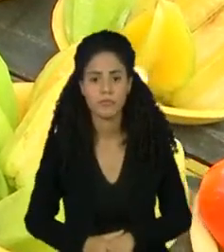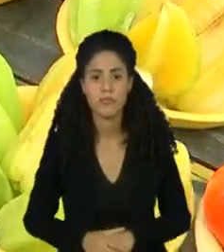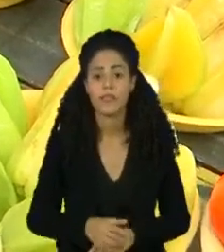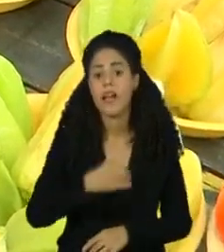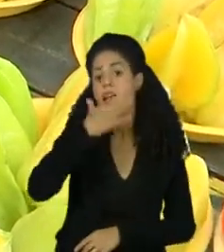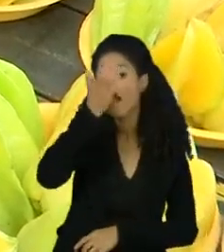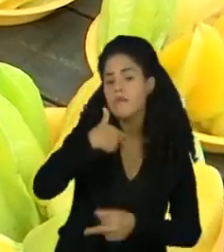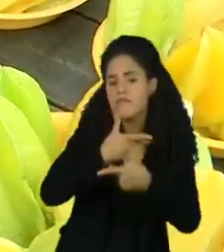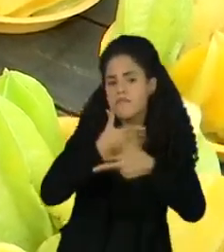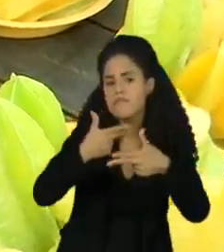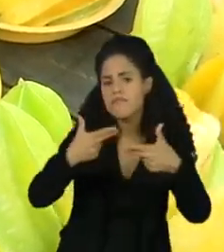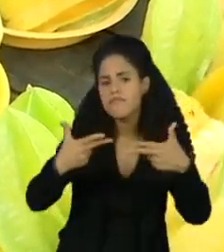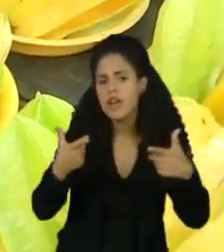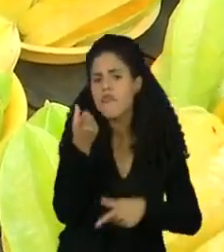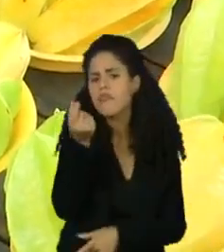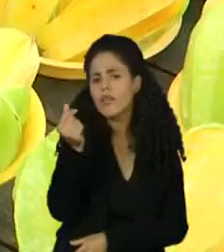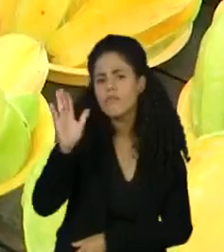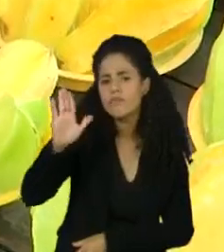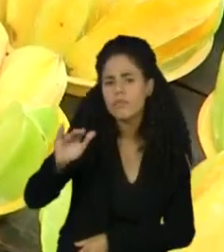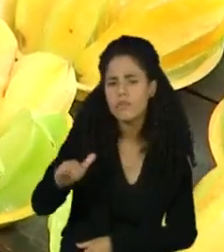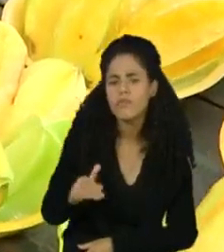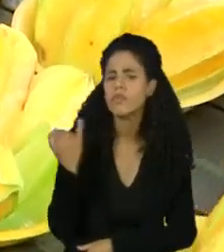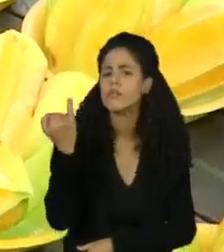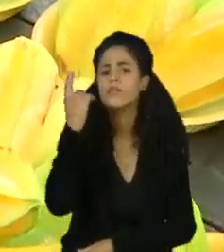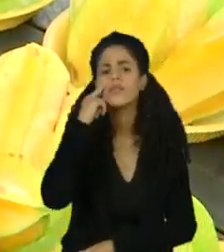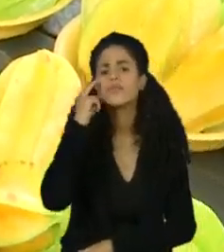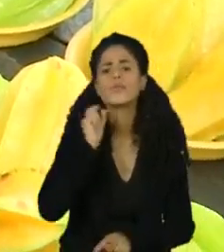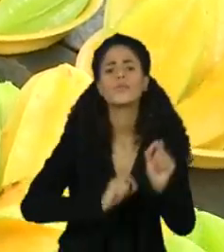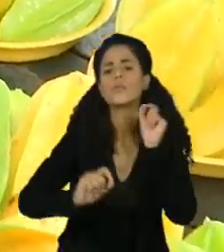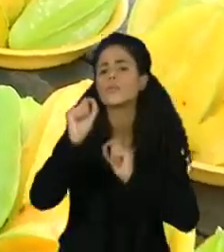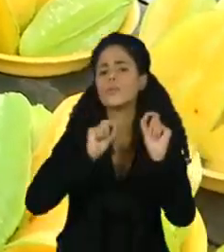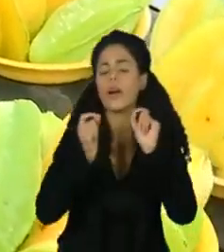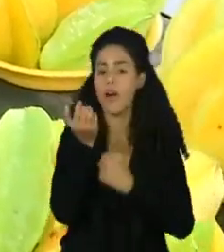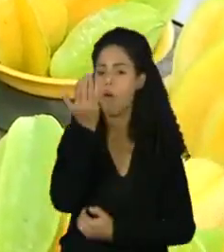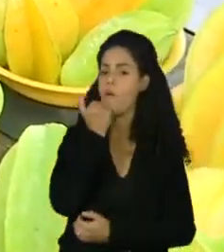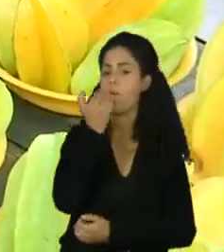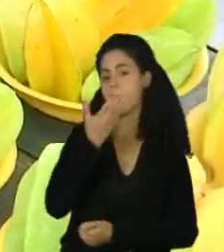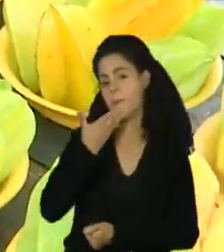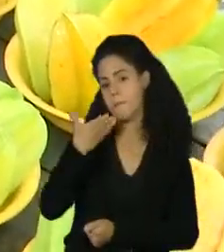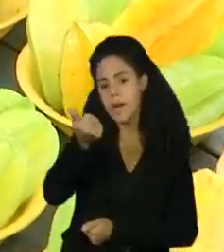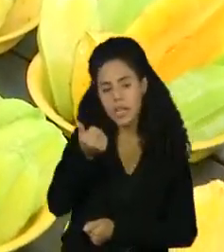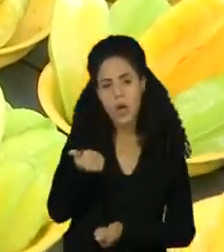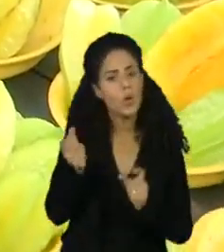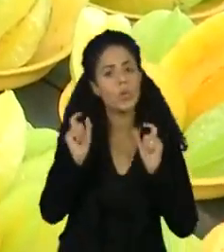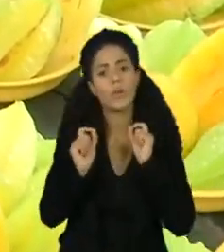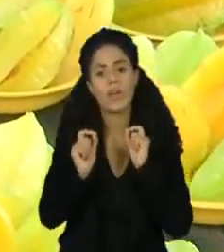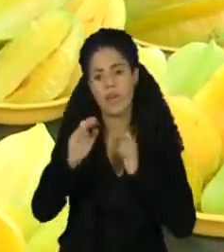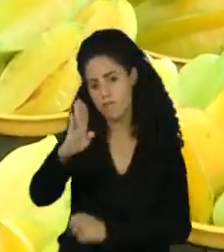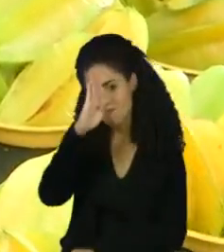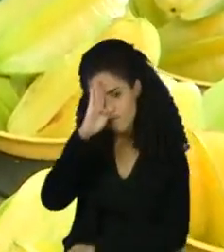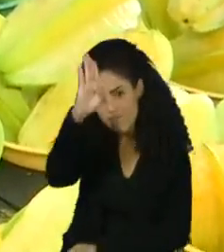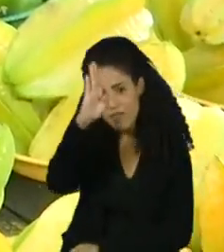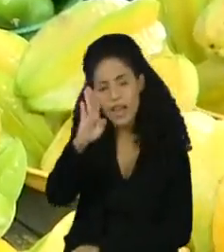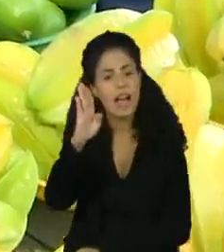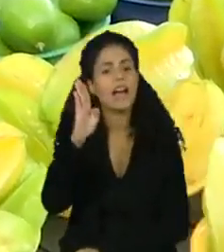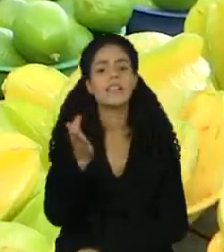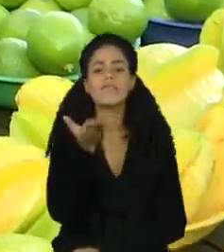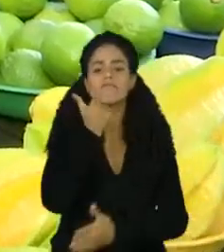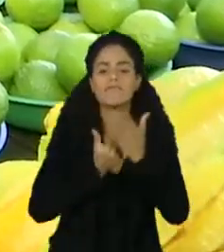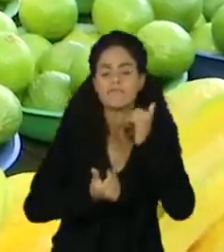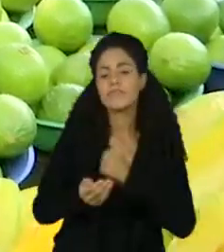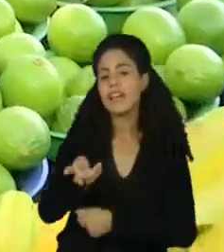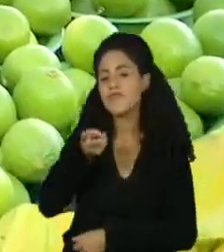das frutas é importante ainda para estimular a ingestão desses alimentos, que são as principais fontes naturais